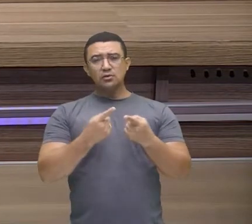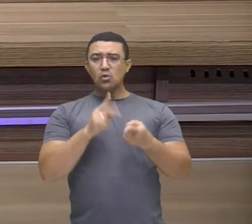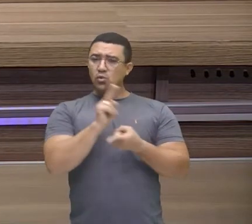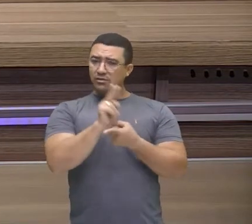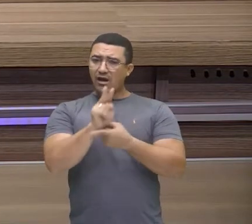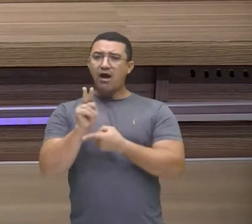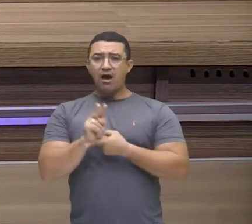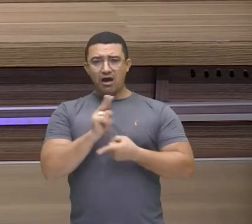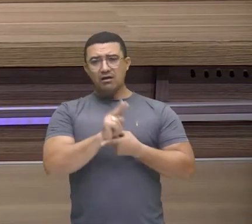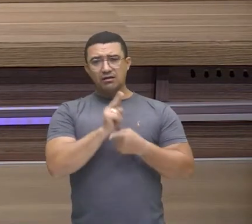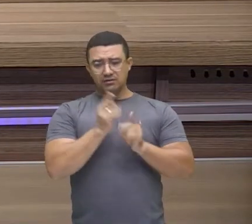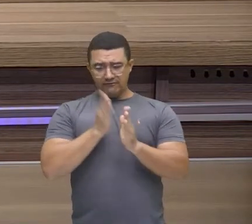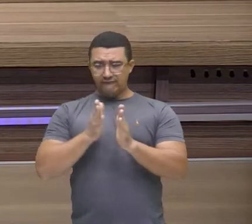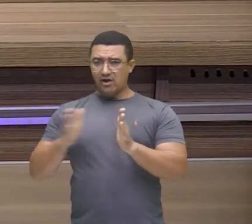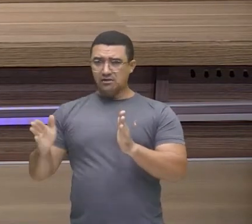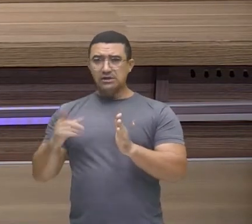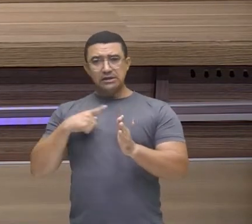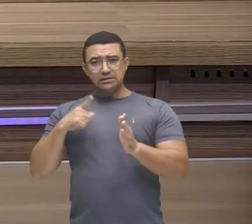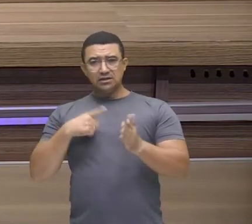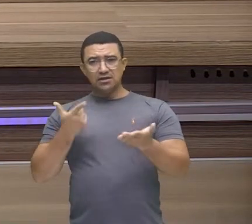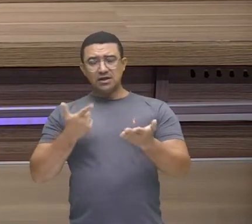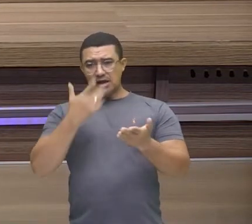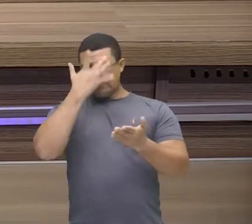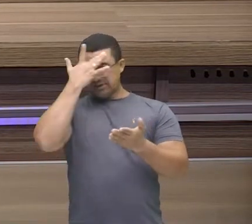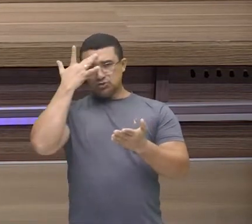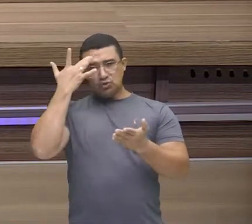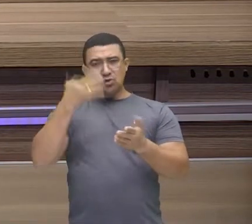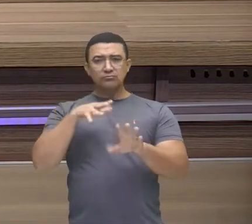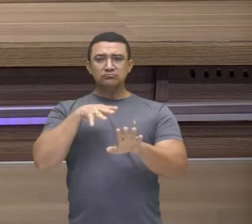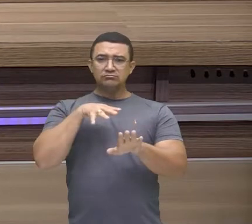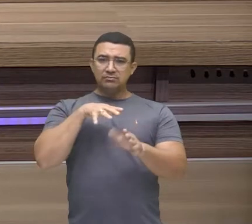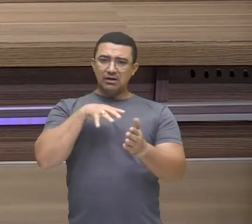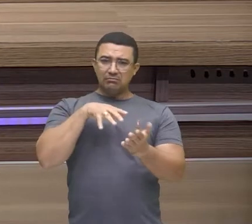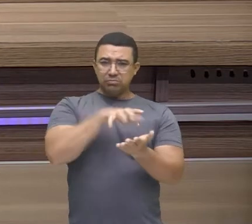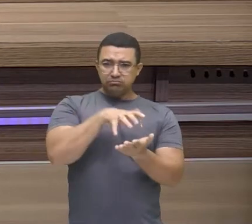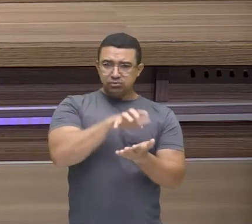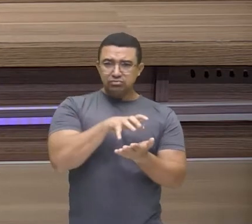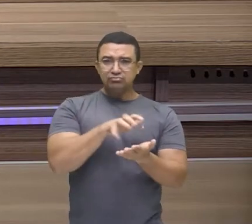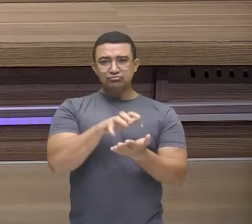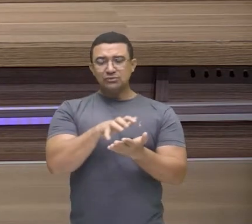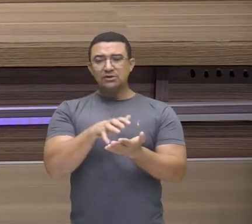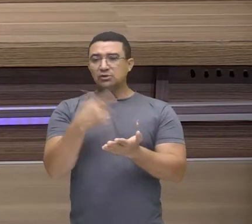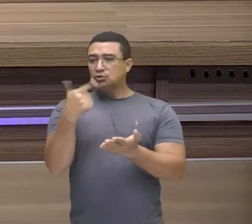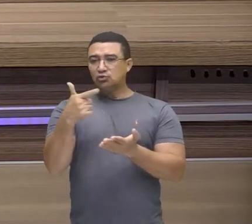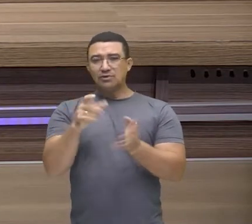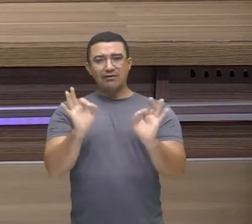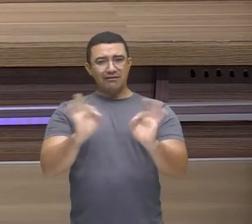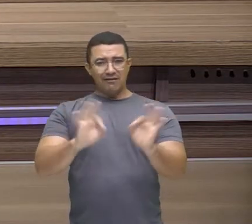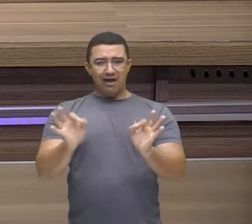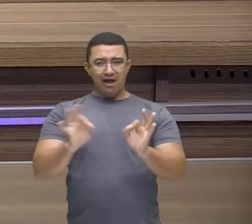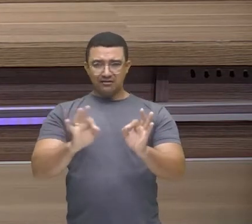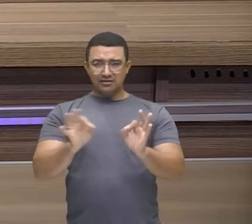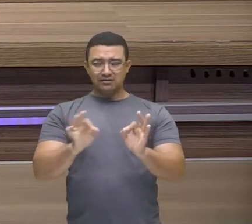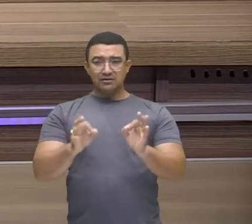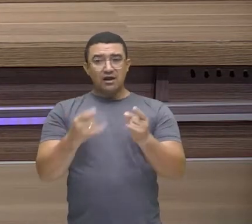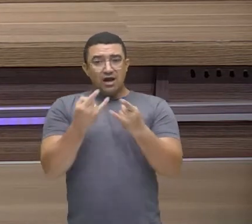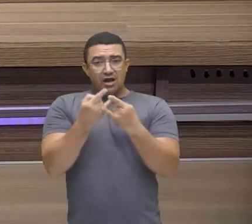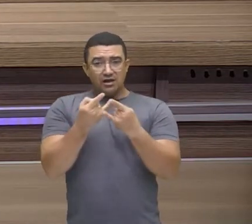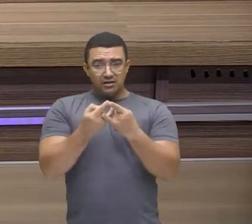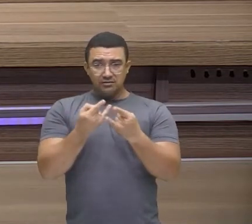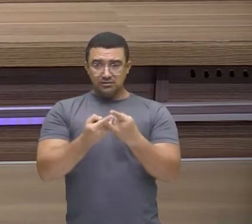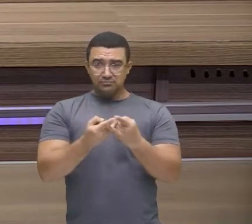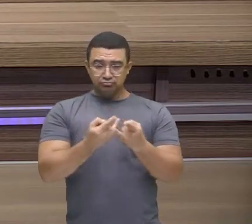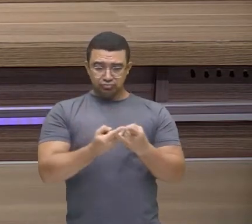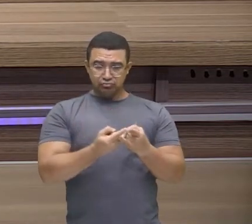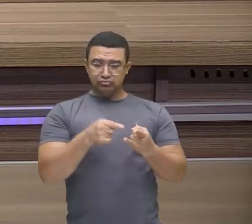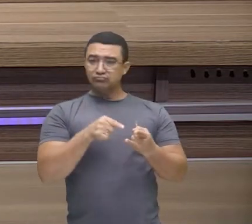você ter uma relação sem o preservativo, que é fundamental, que já vai evitar as doenças